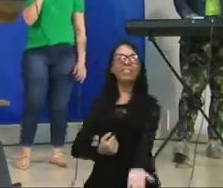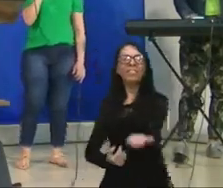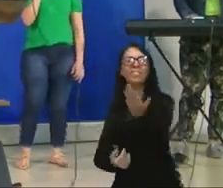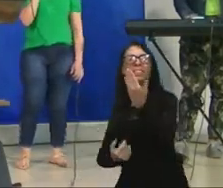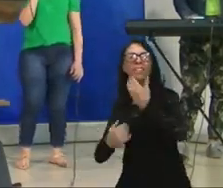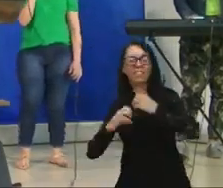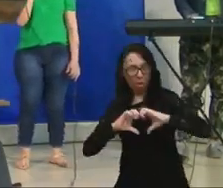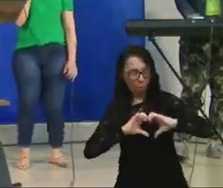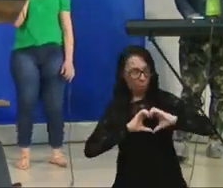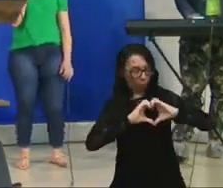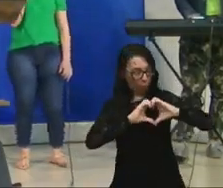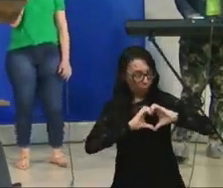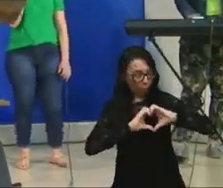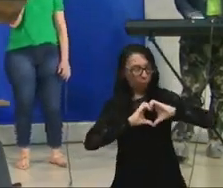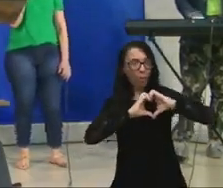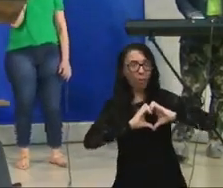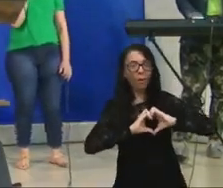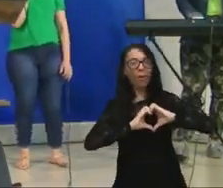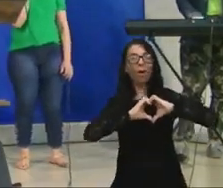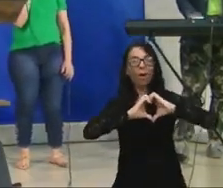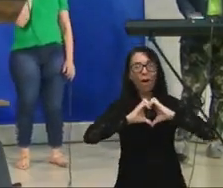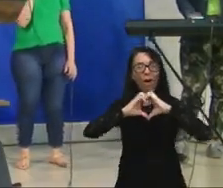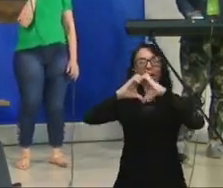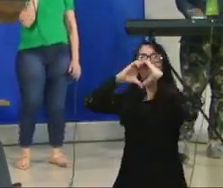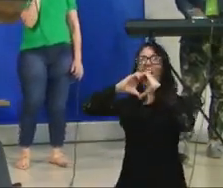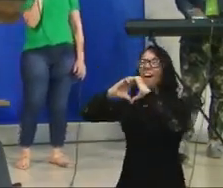para Ele teu